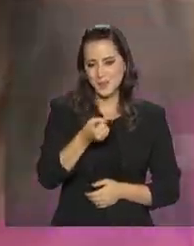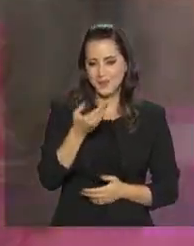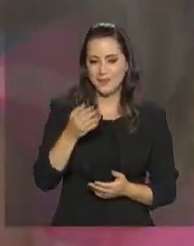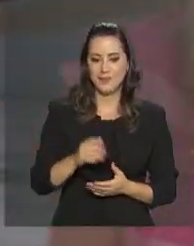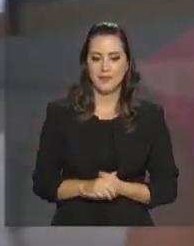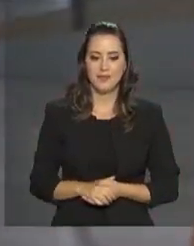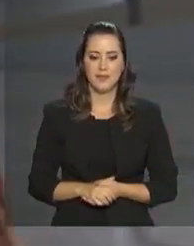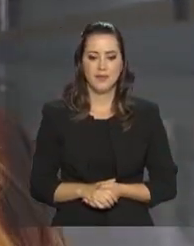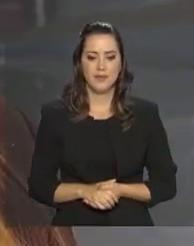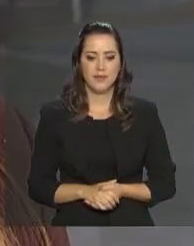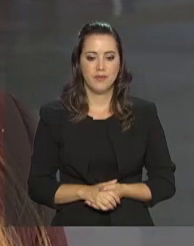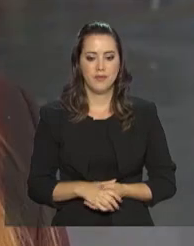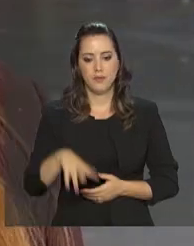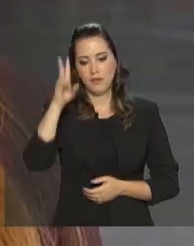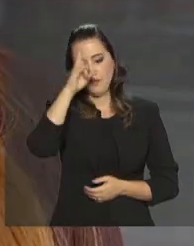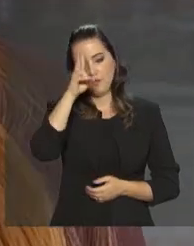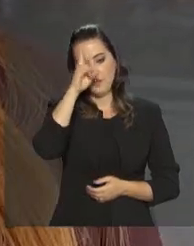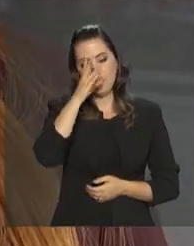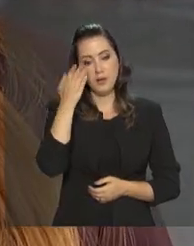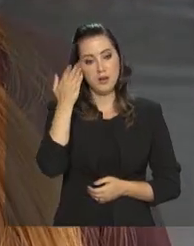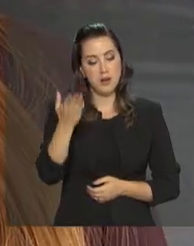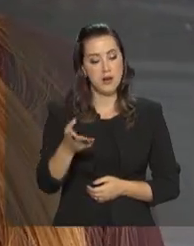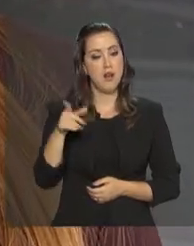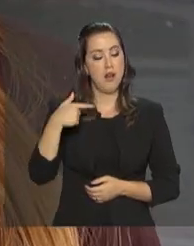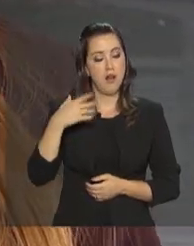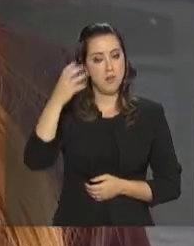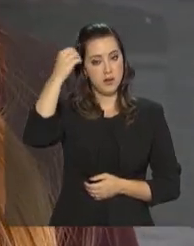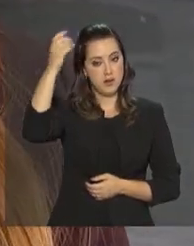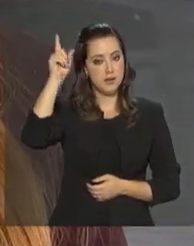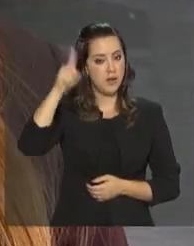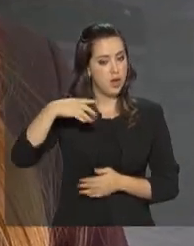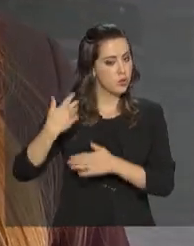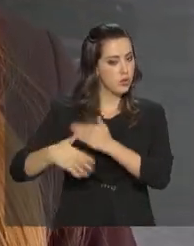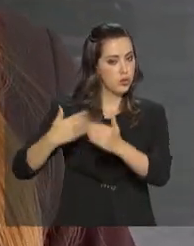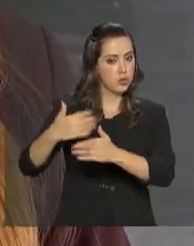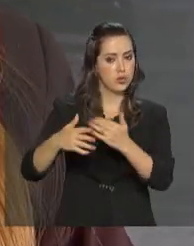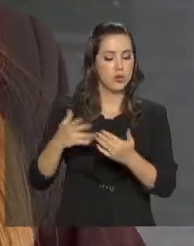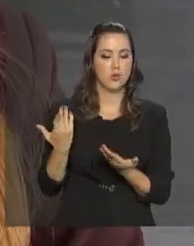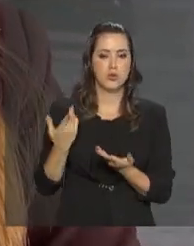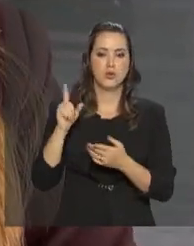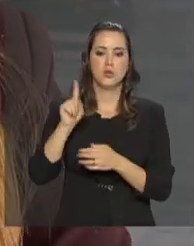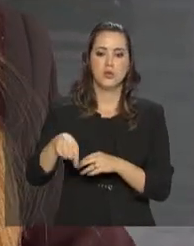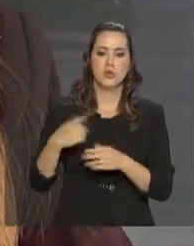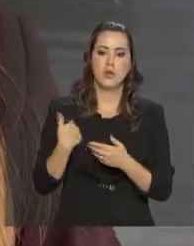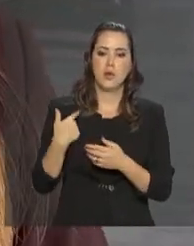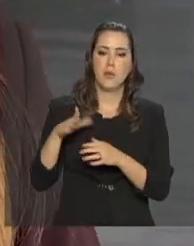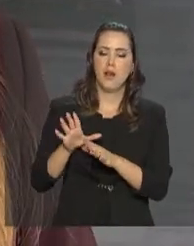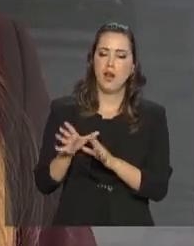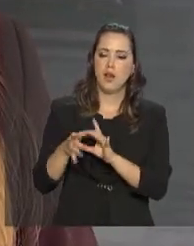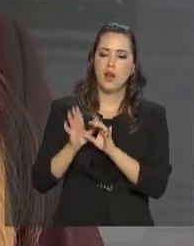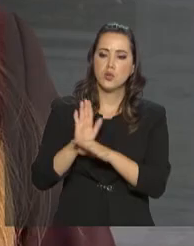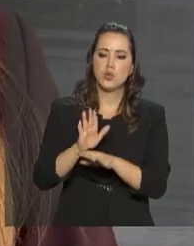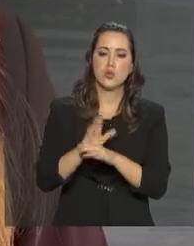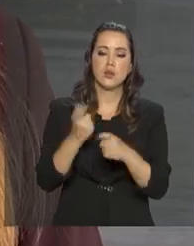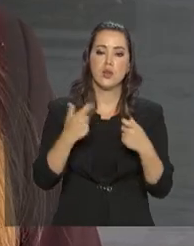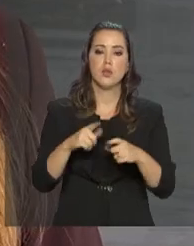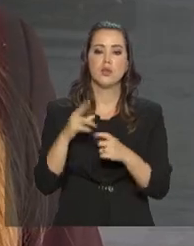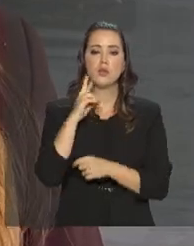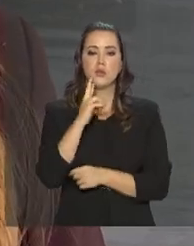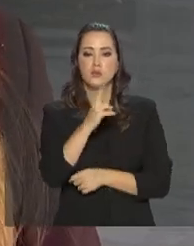quem vou lembrando que esse processo de interiorização vai continuar como forma de desafogar esses abrigos em